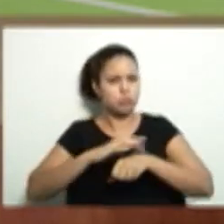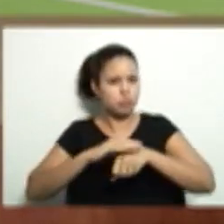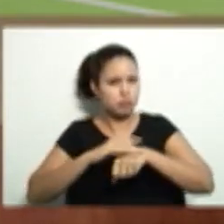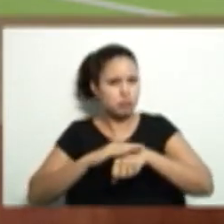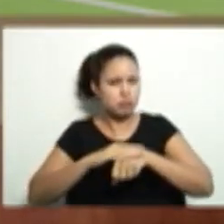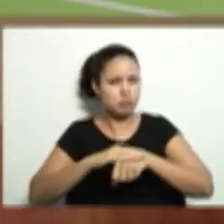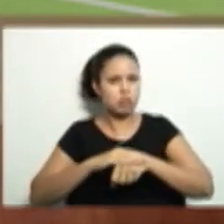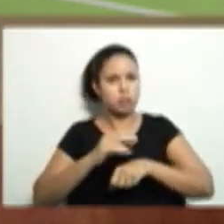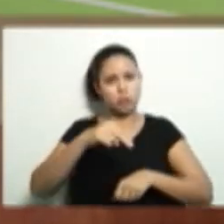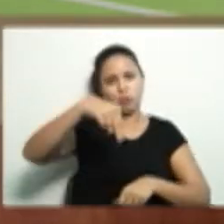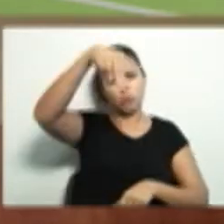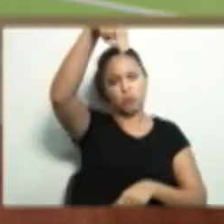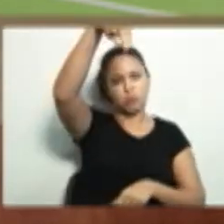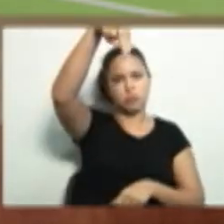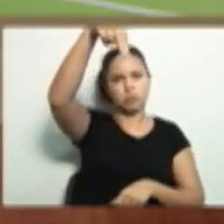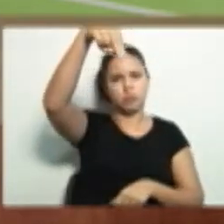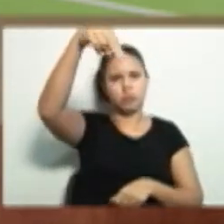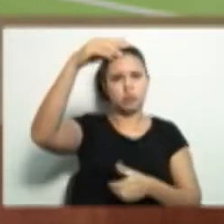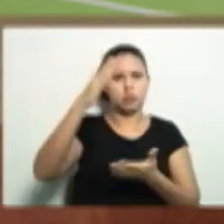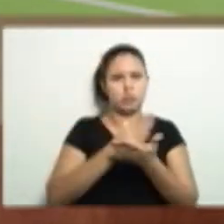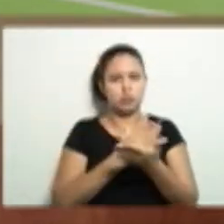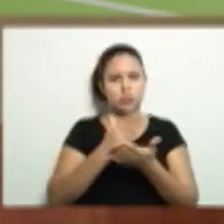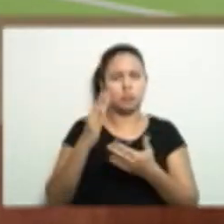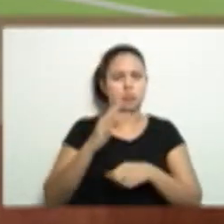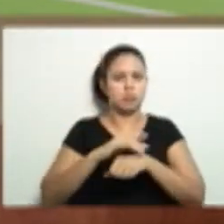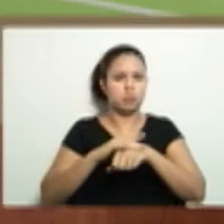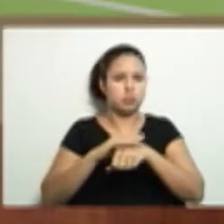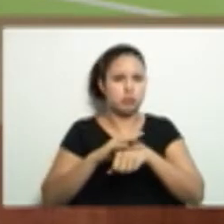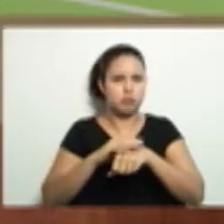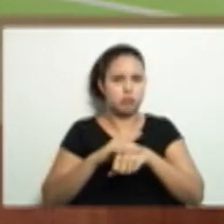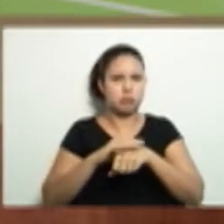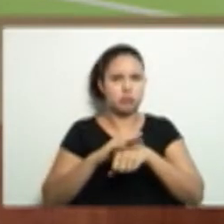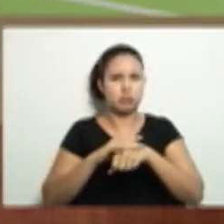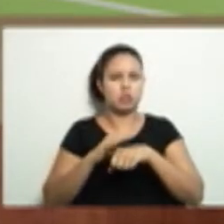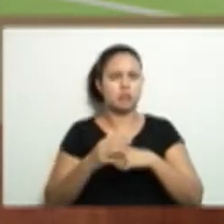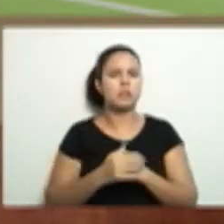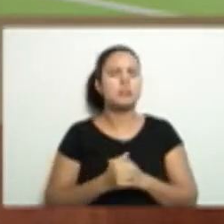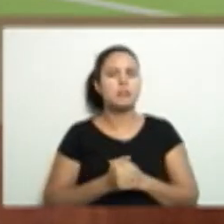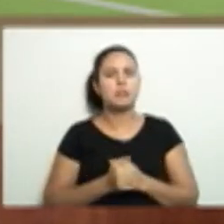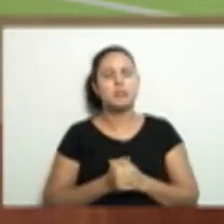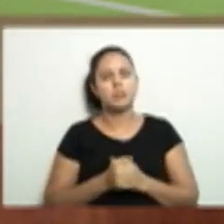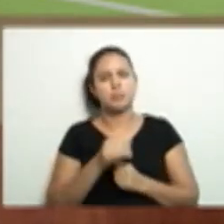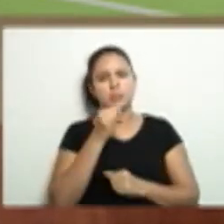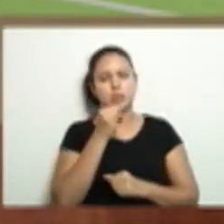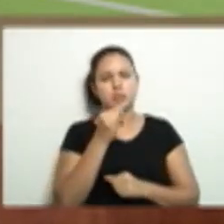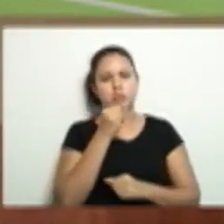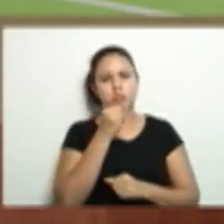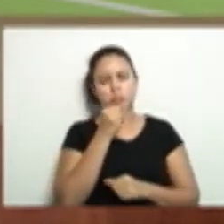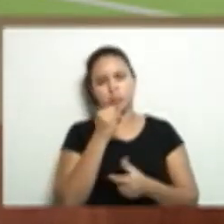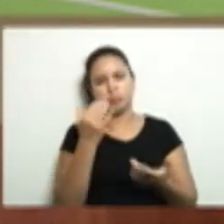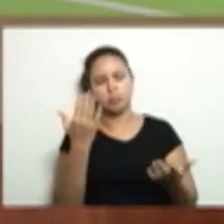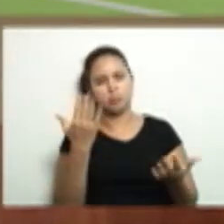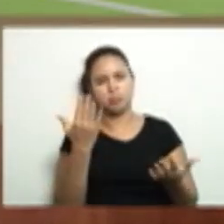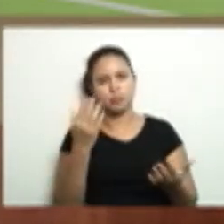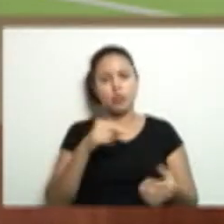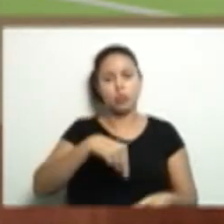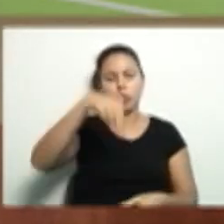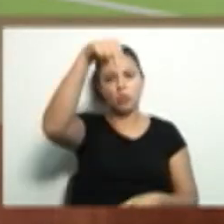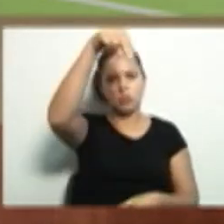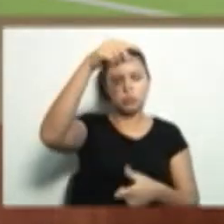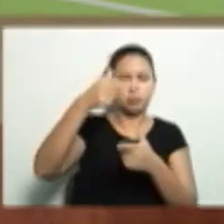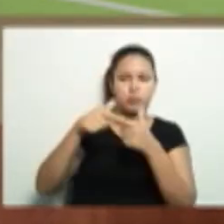temos problemas de saúde no Nordeste, como microencefalia. Nós temos problemas de crédito rural na região